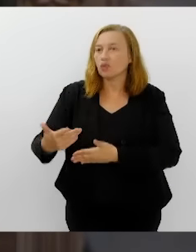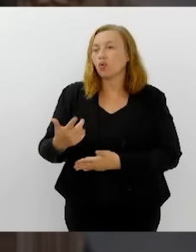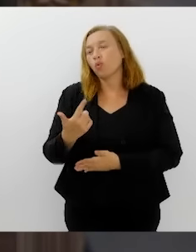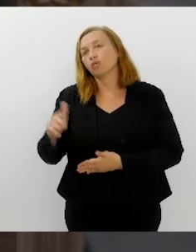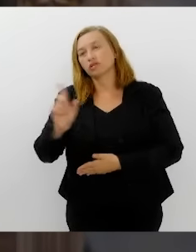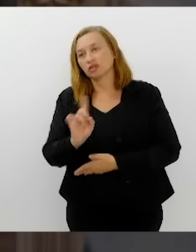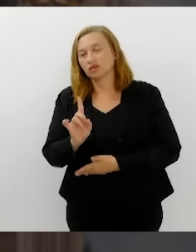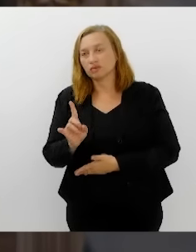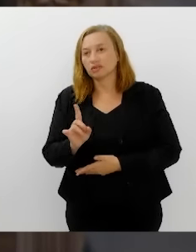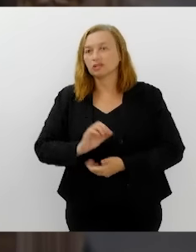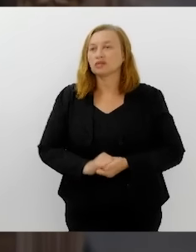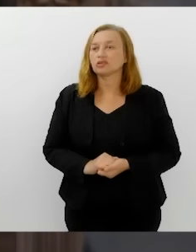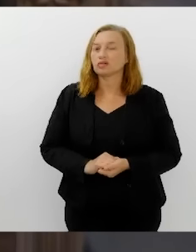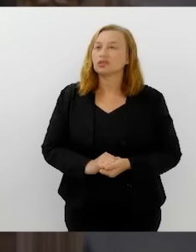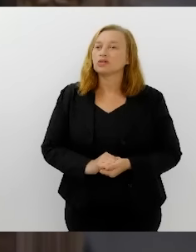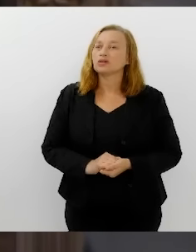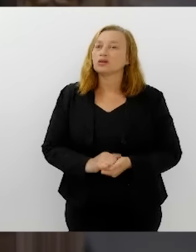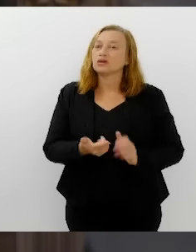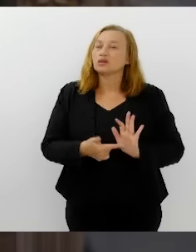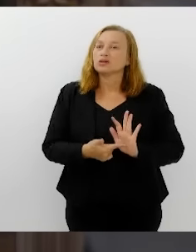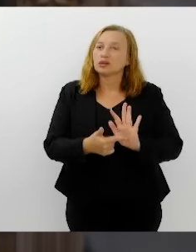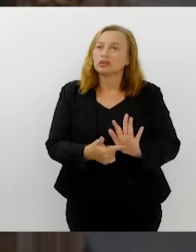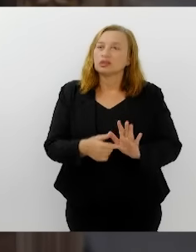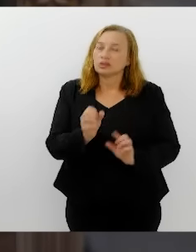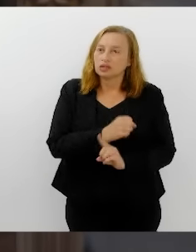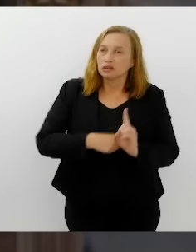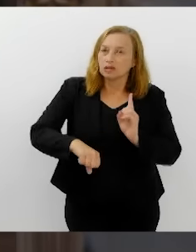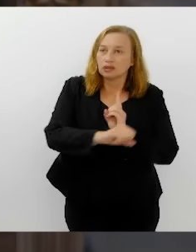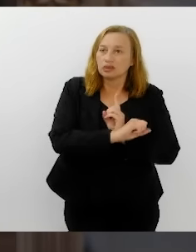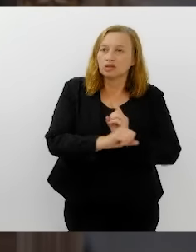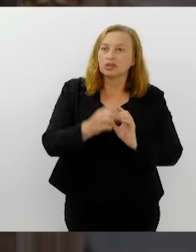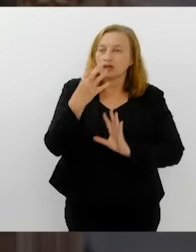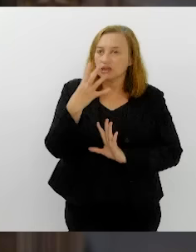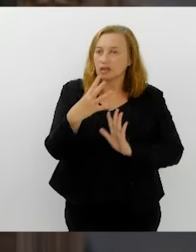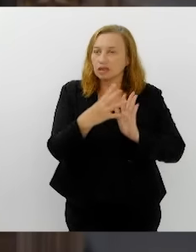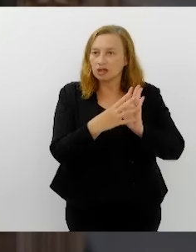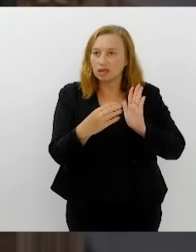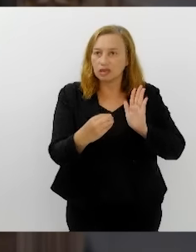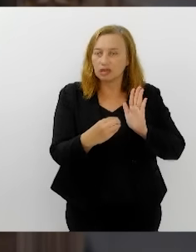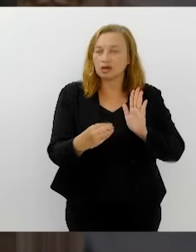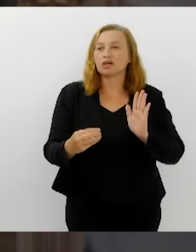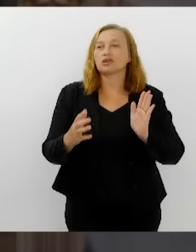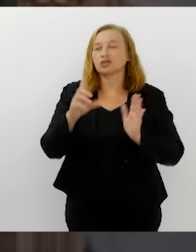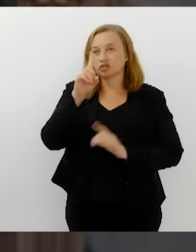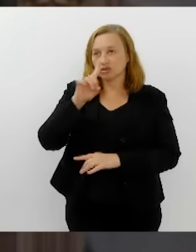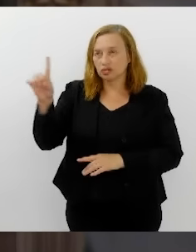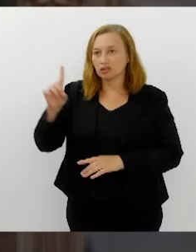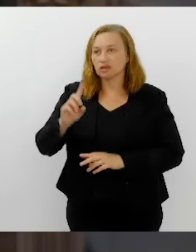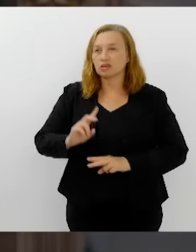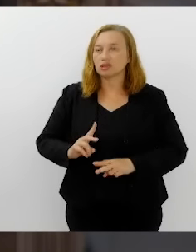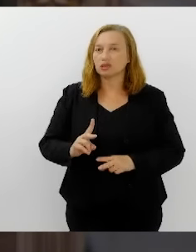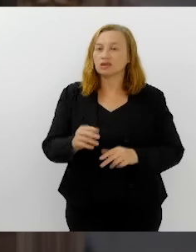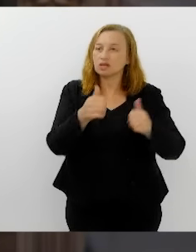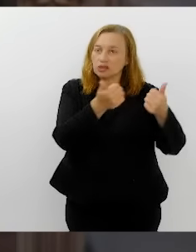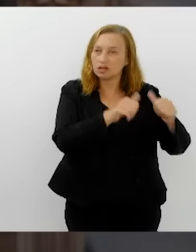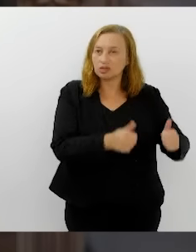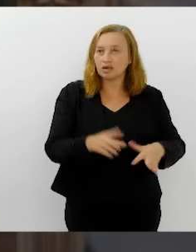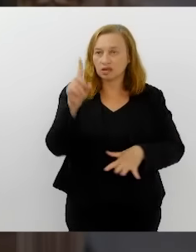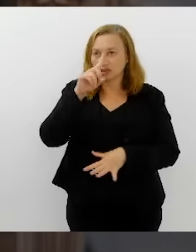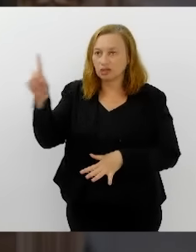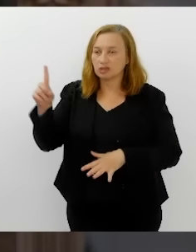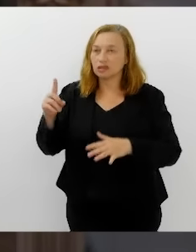querer colocar estampada na sociedade a imagem de Deus. E é por isso ele se fez sacerdote, e por isso